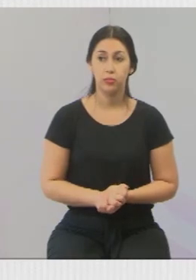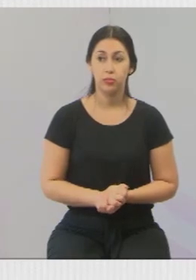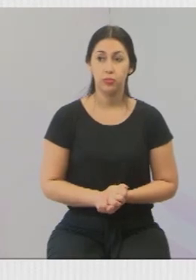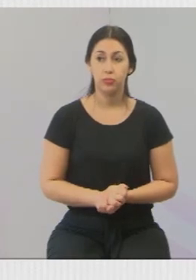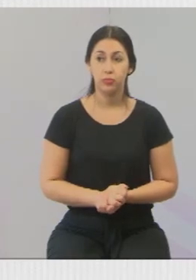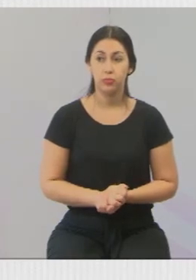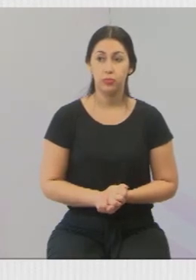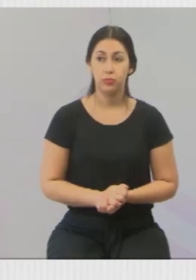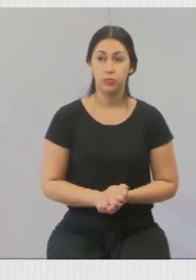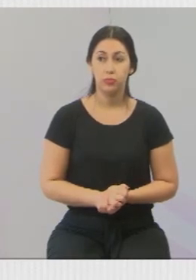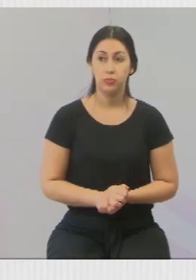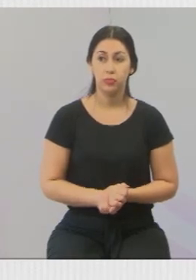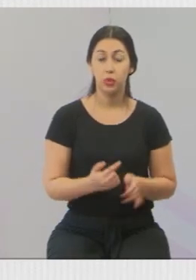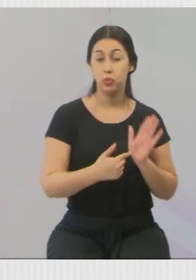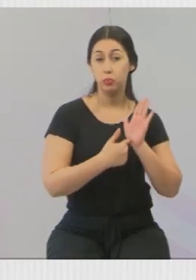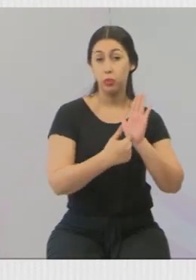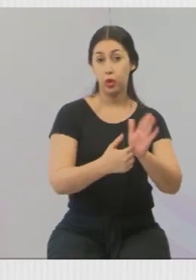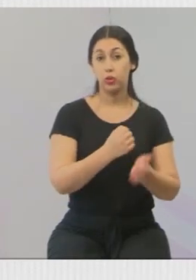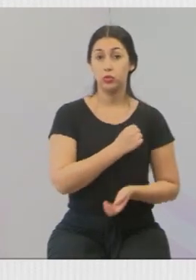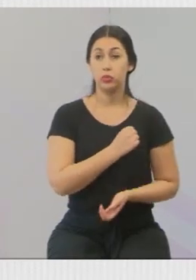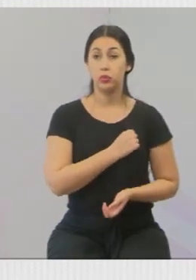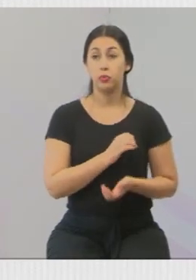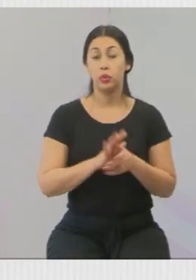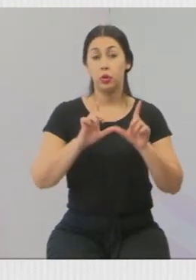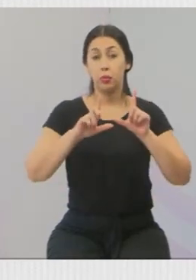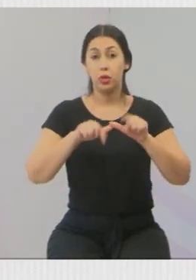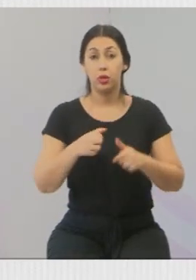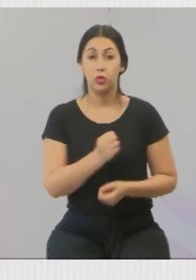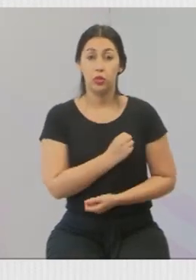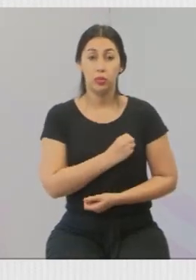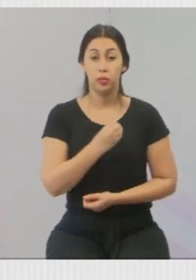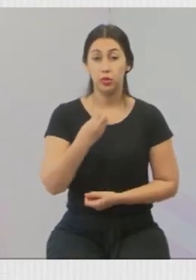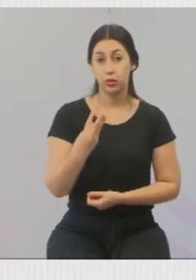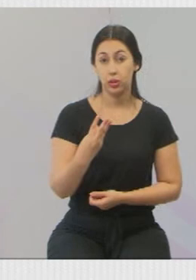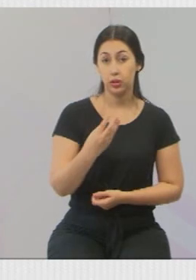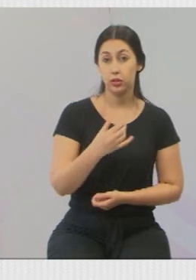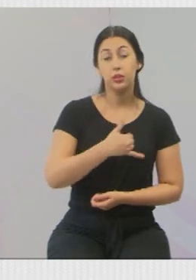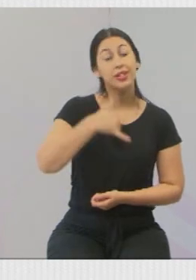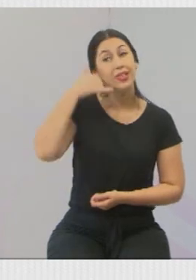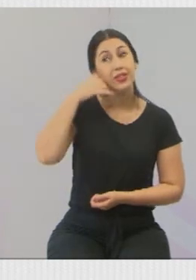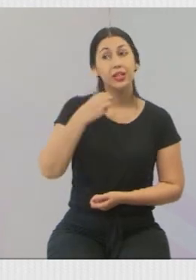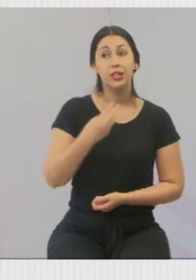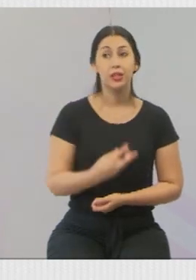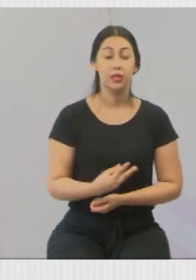aí o nosso contato, nosso gabinete é o gabinete 3, nosso telefone